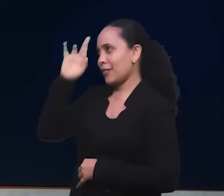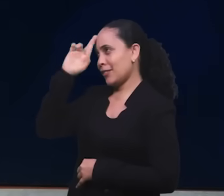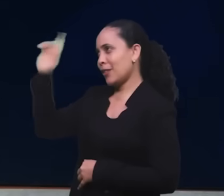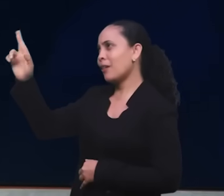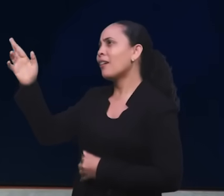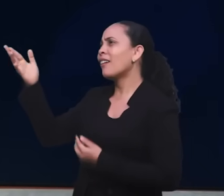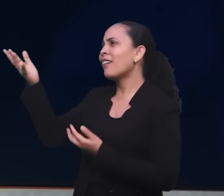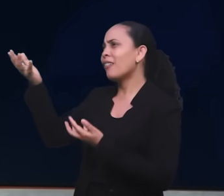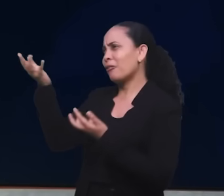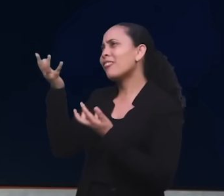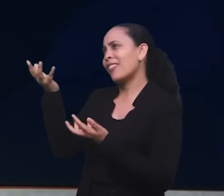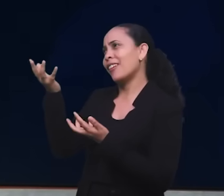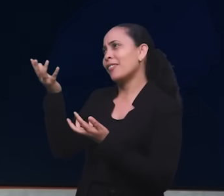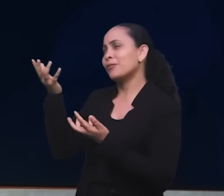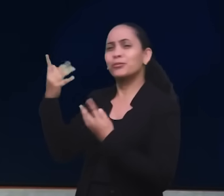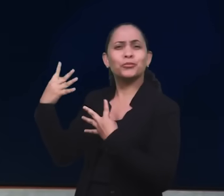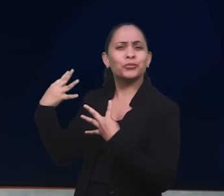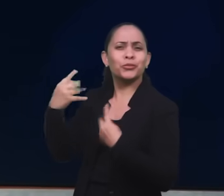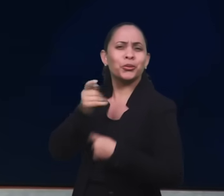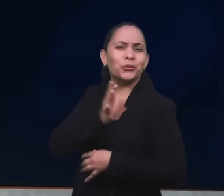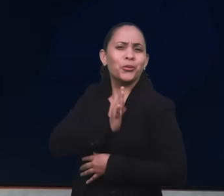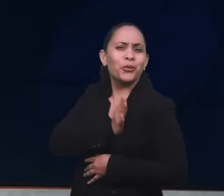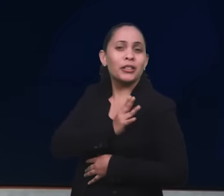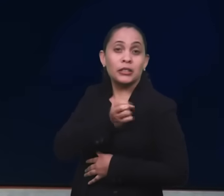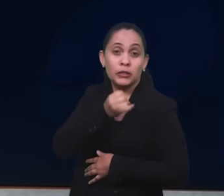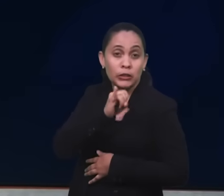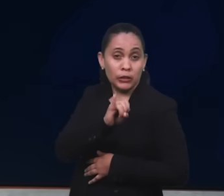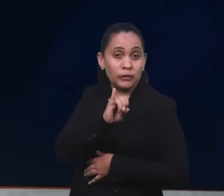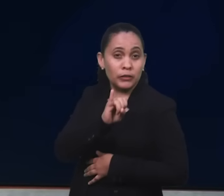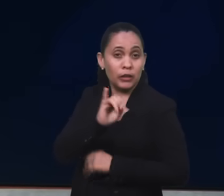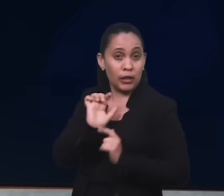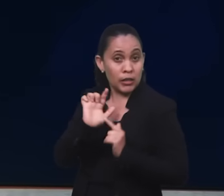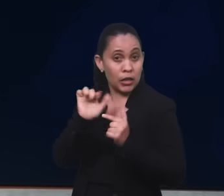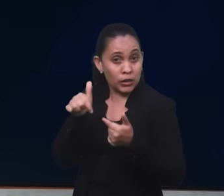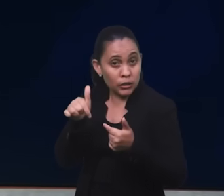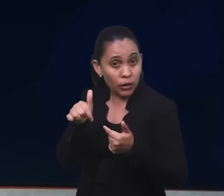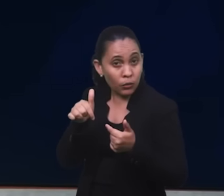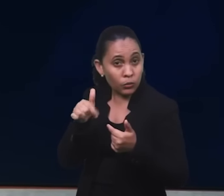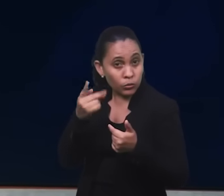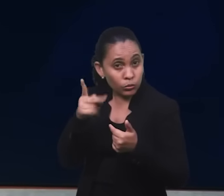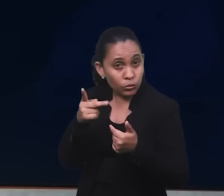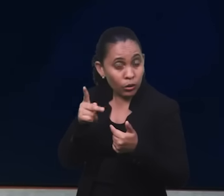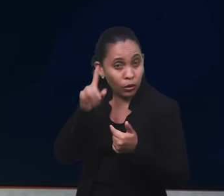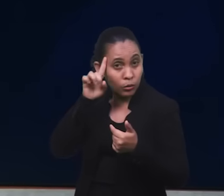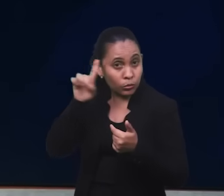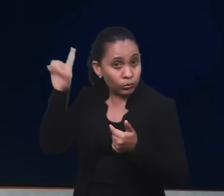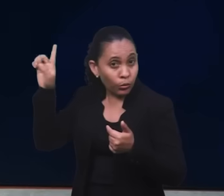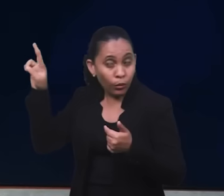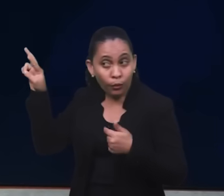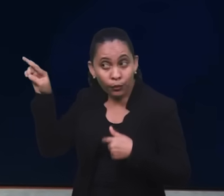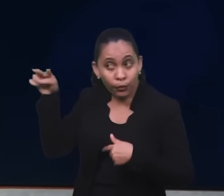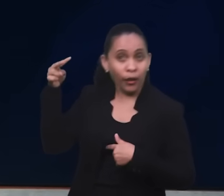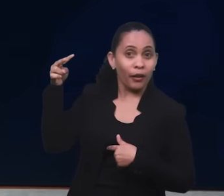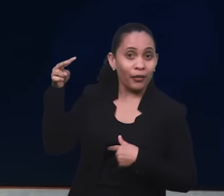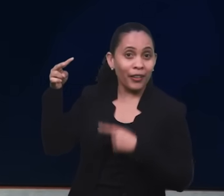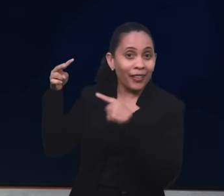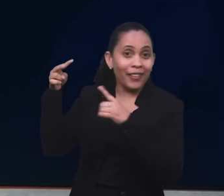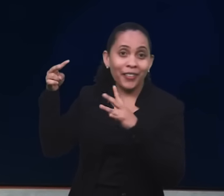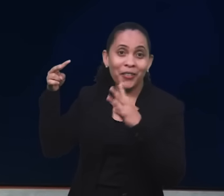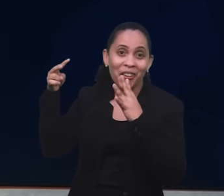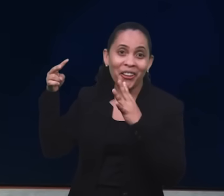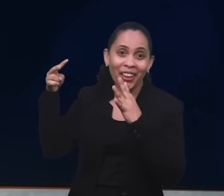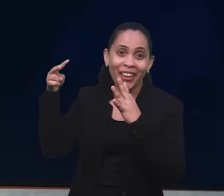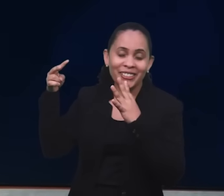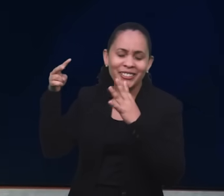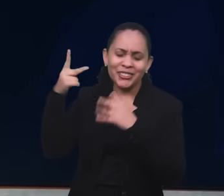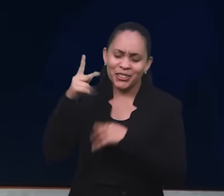Senhor. E de todo o coração, porque ao fazer isso, o Senhor vai ver, porque Ele conhece